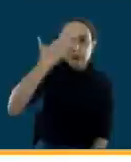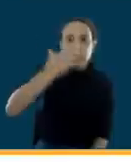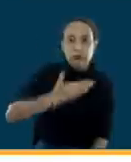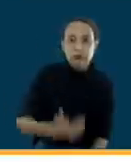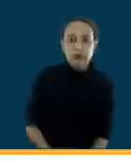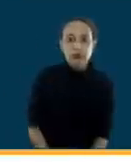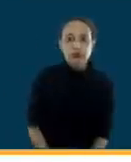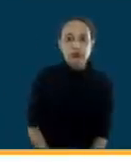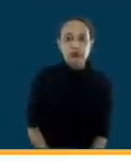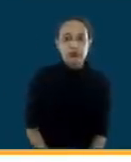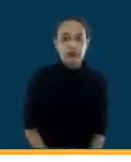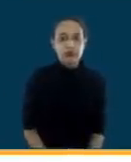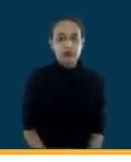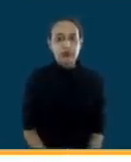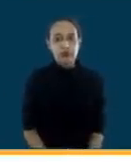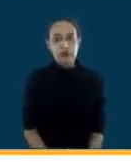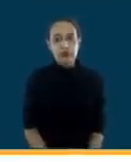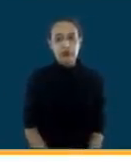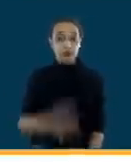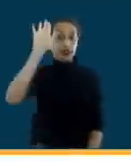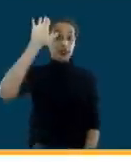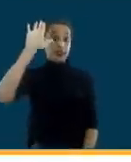Estou aqui.